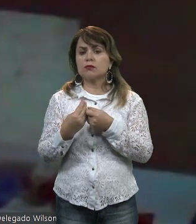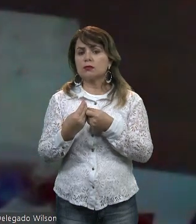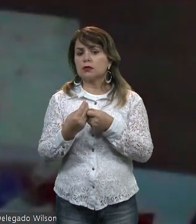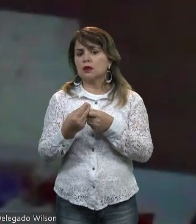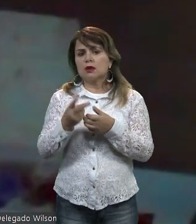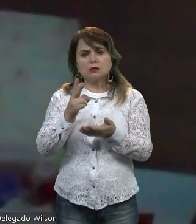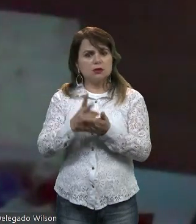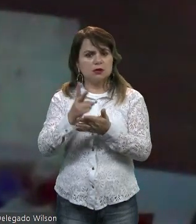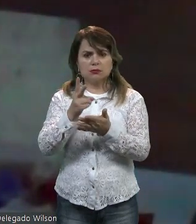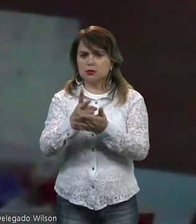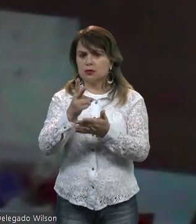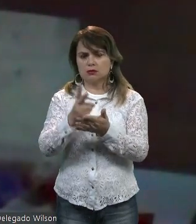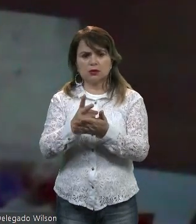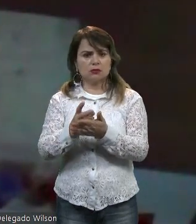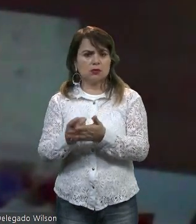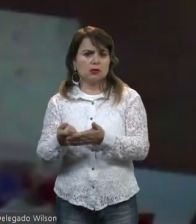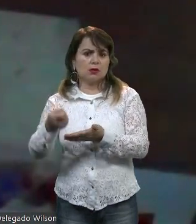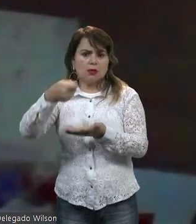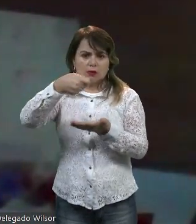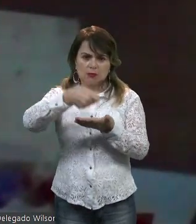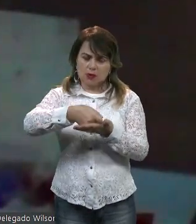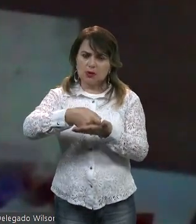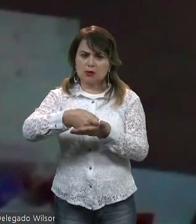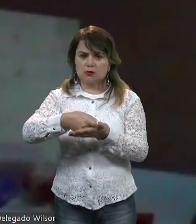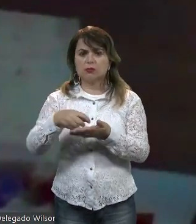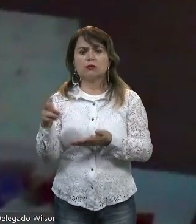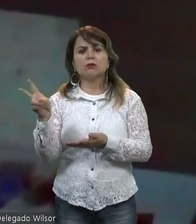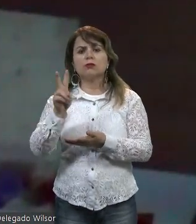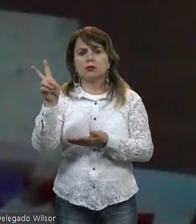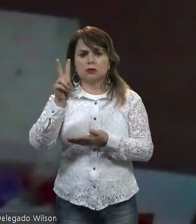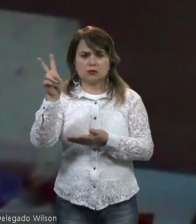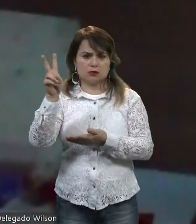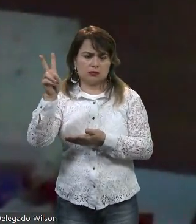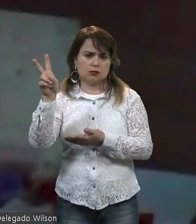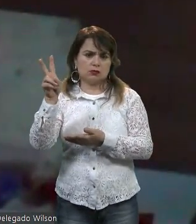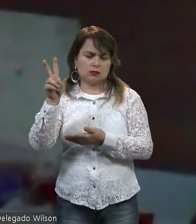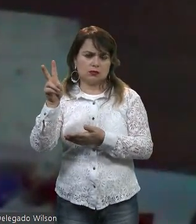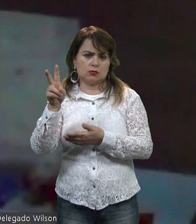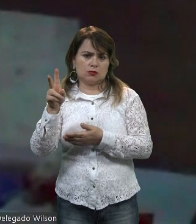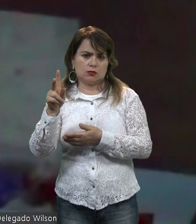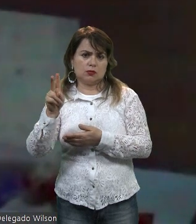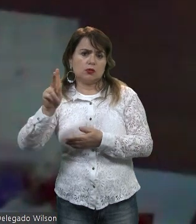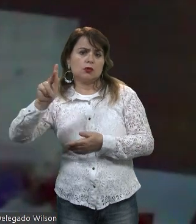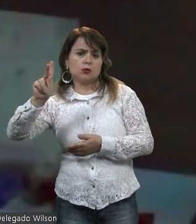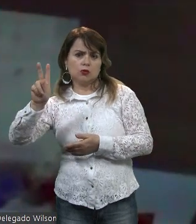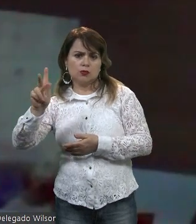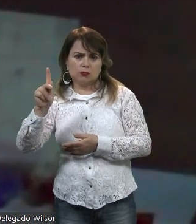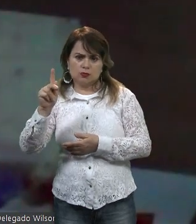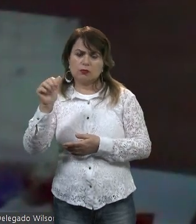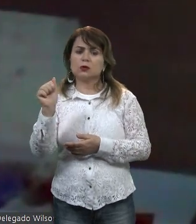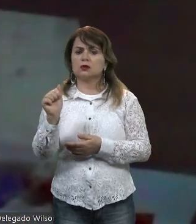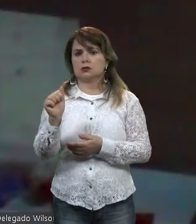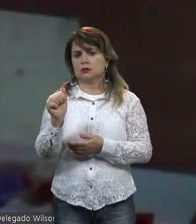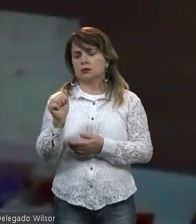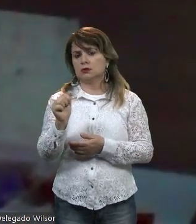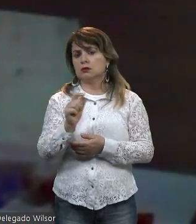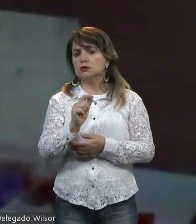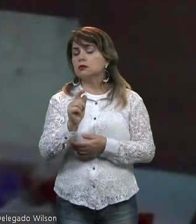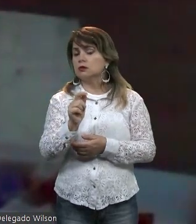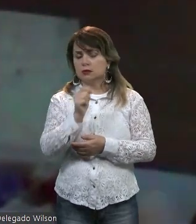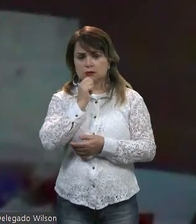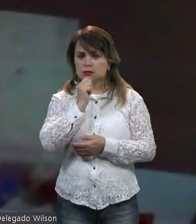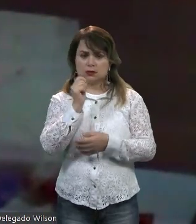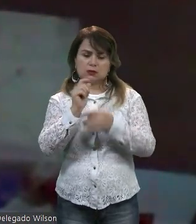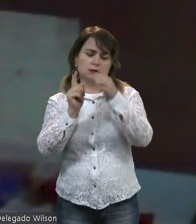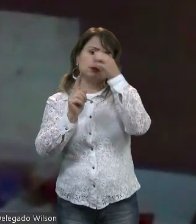regularmente pago os valores que são despendidos naquela unidade. né? E mesmo assim, né, a